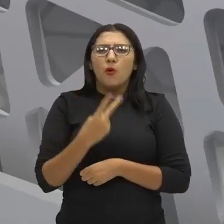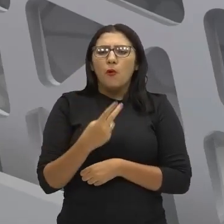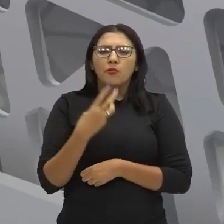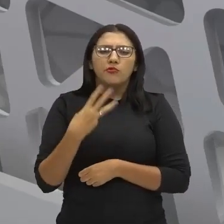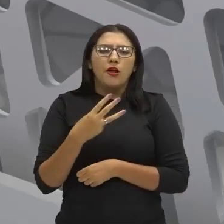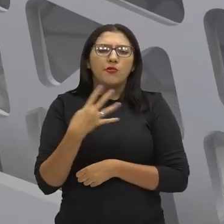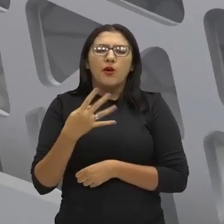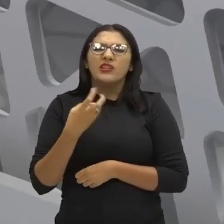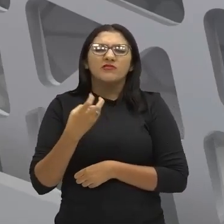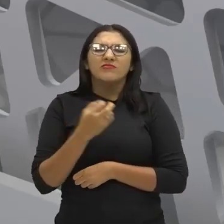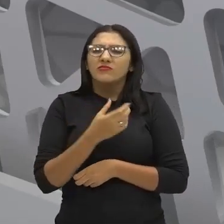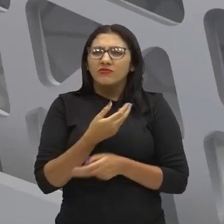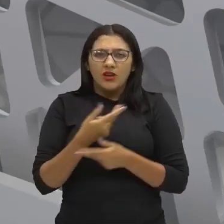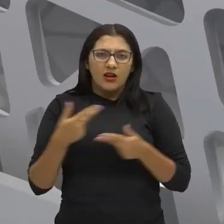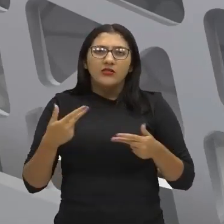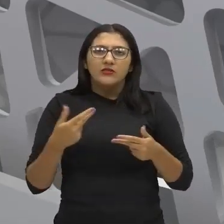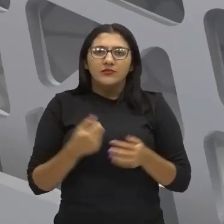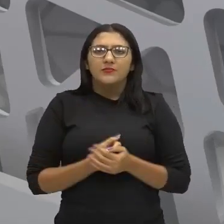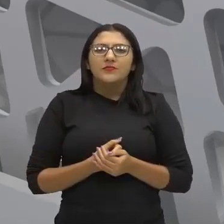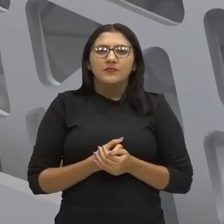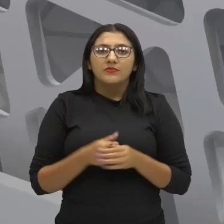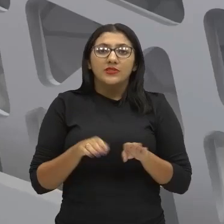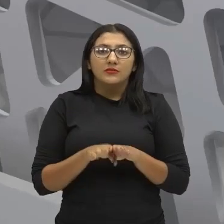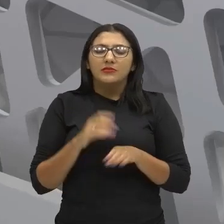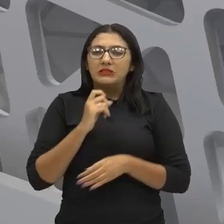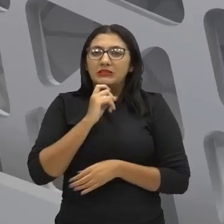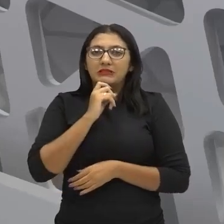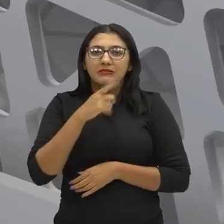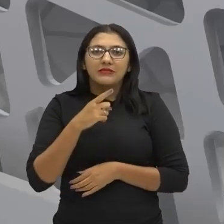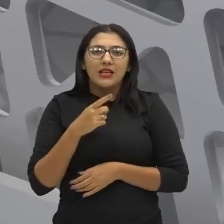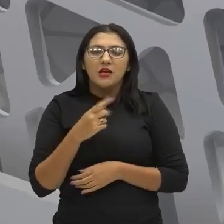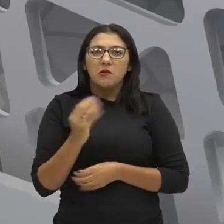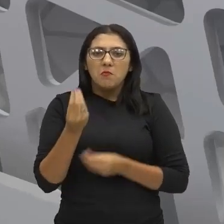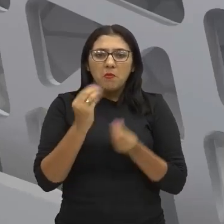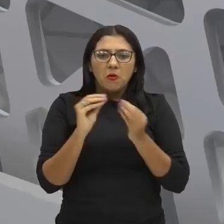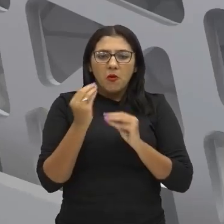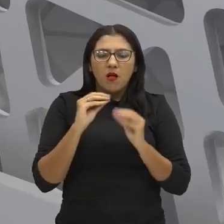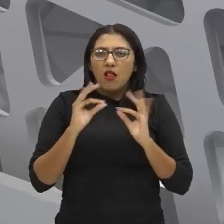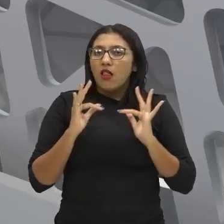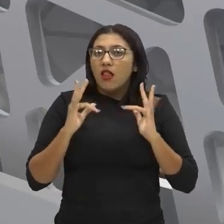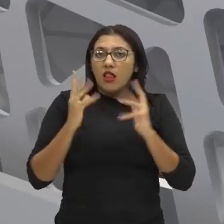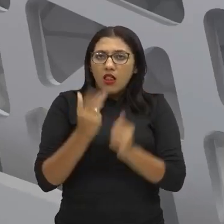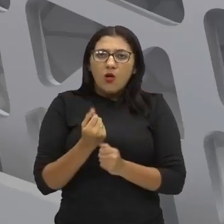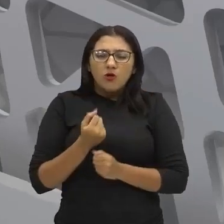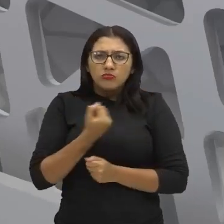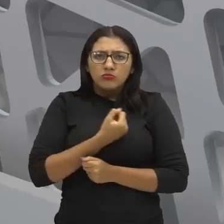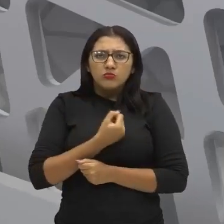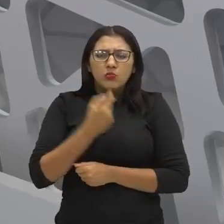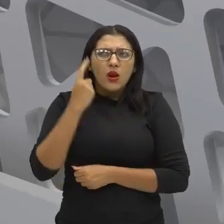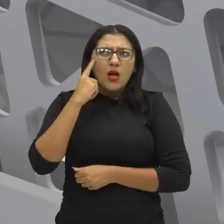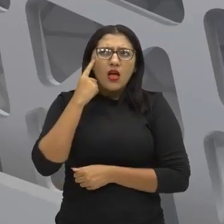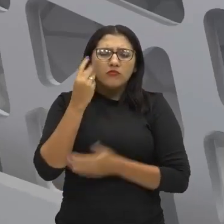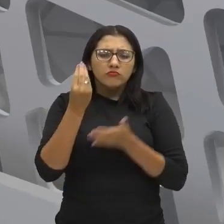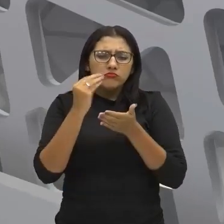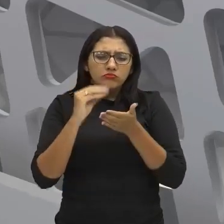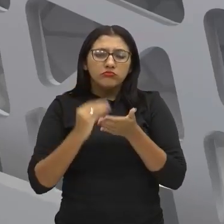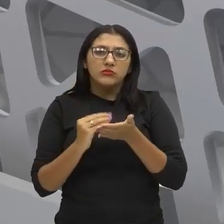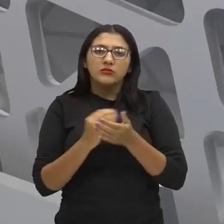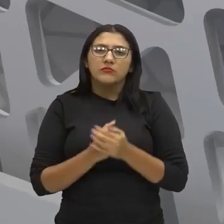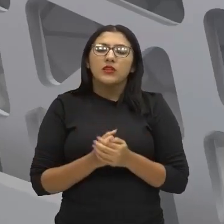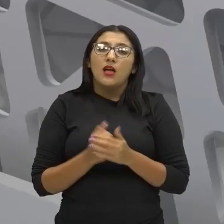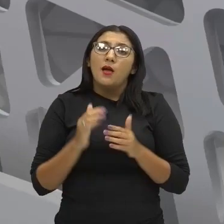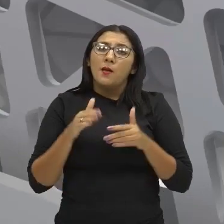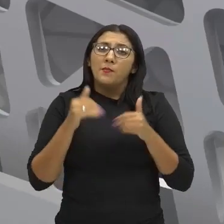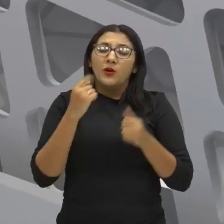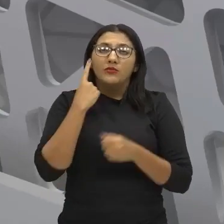4, em 5, em qualquer um. Como nós não temos condições de escrever tudo aquilo que nós pensamos, é melhor que, enquanto